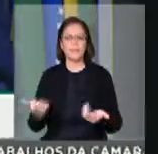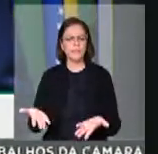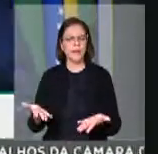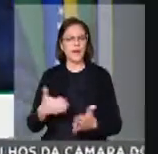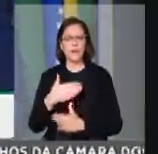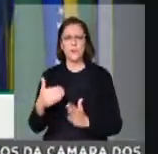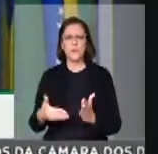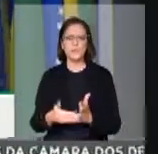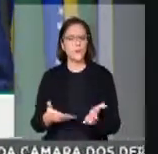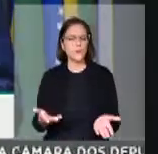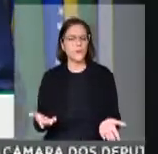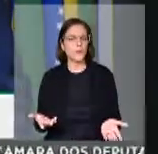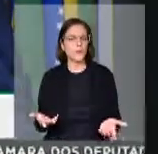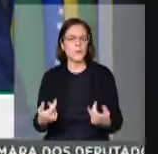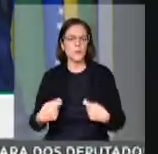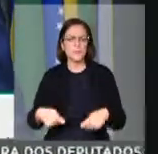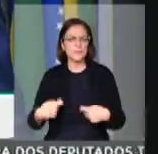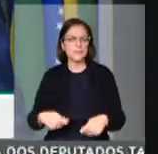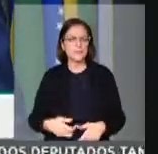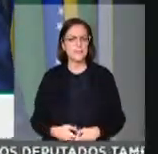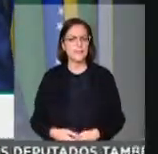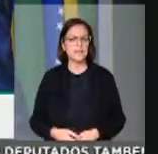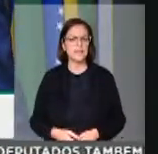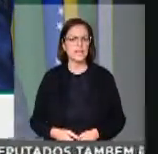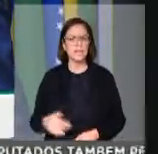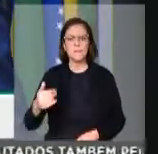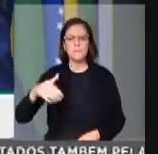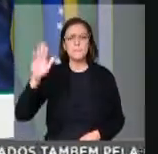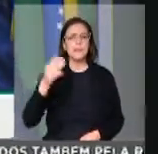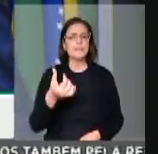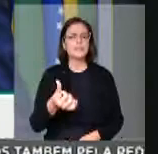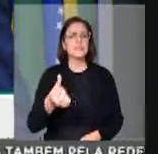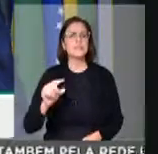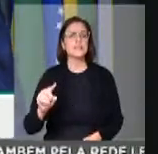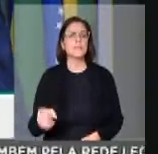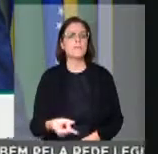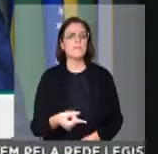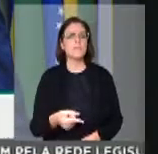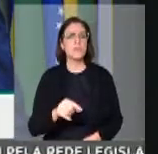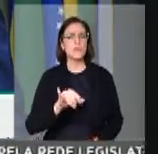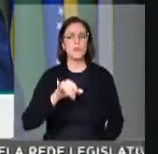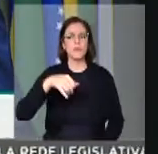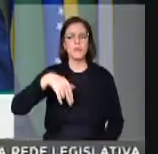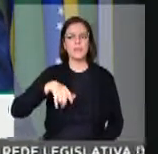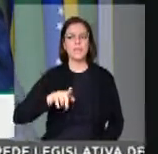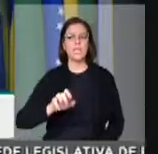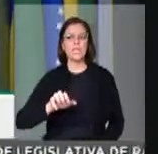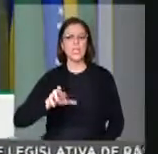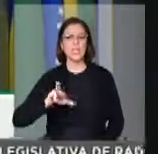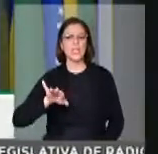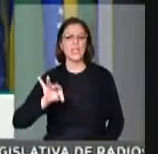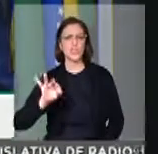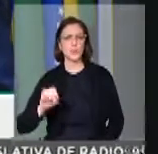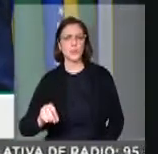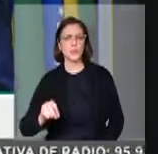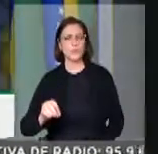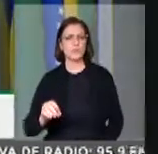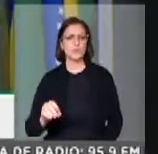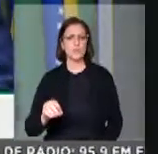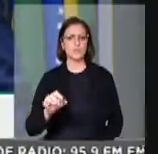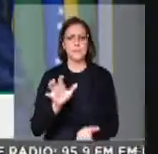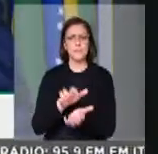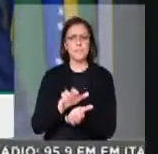é que entre mais de seis mil inquéritos em aberto e sem solução no estado de pernambuco nenhum delegado